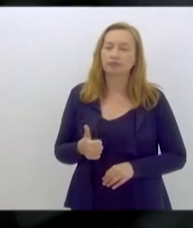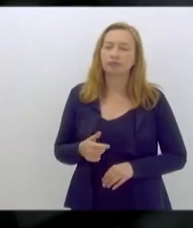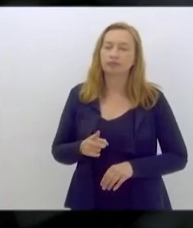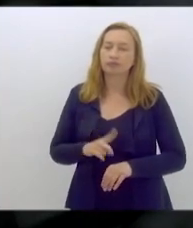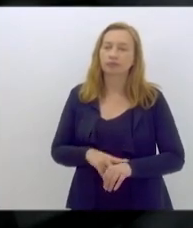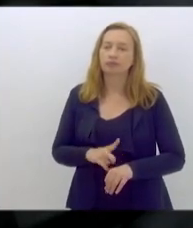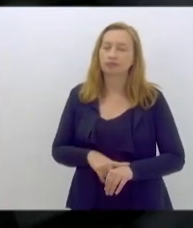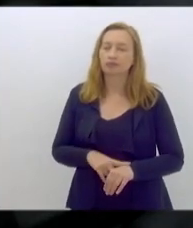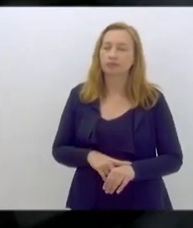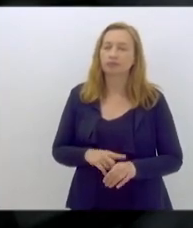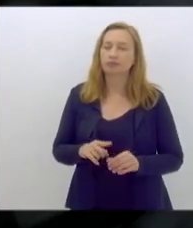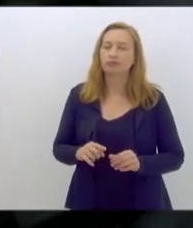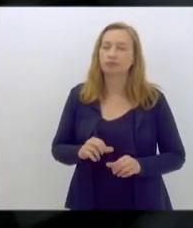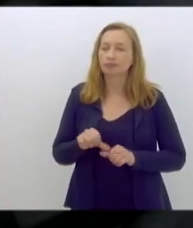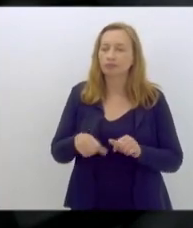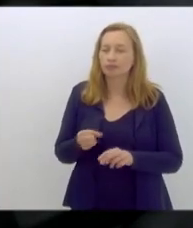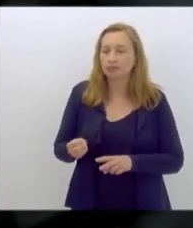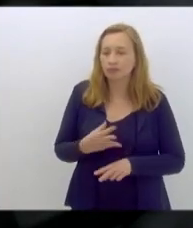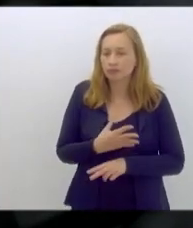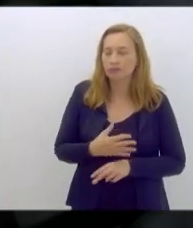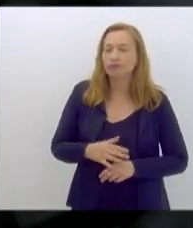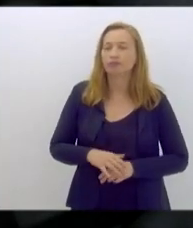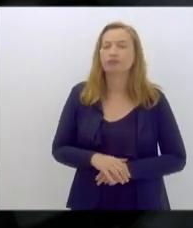possa ser renovado